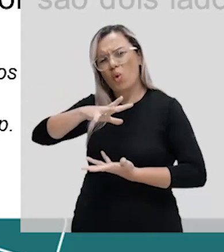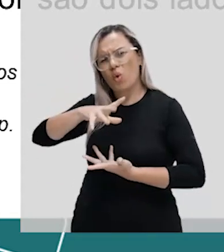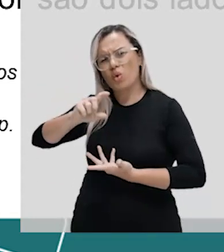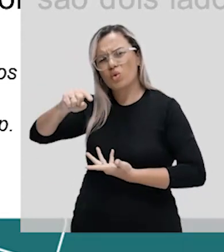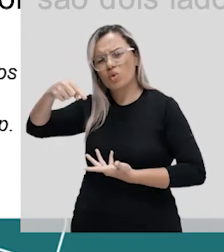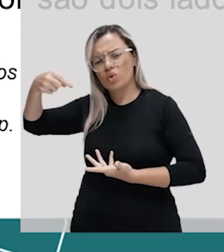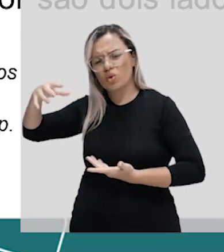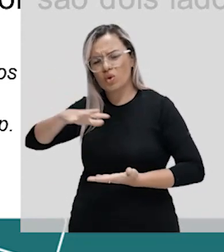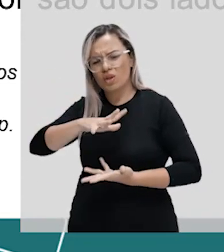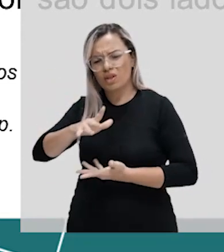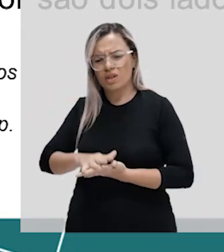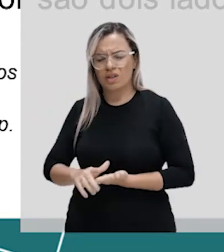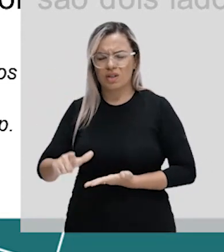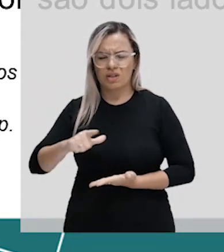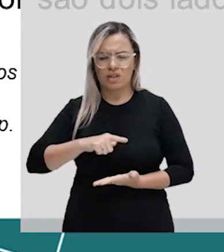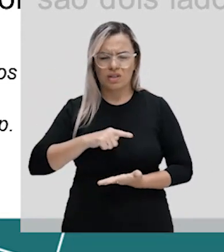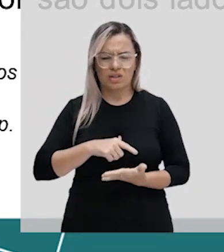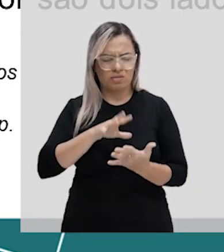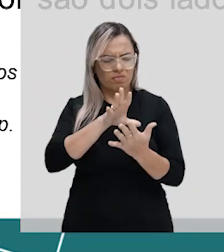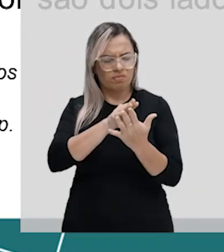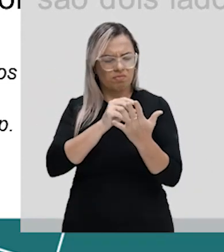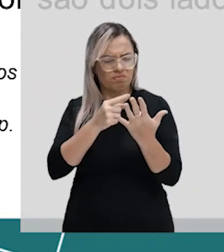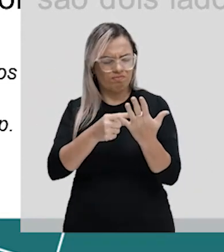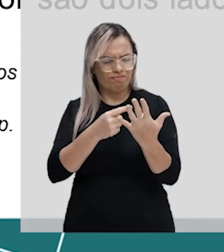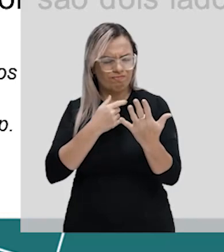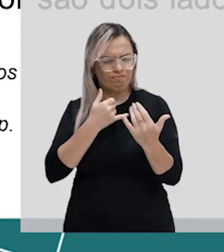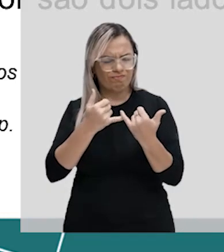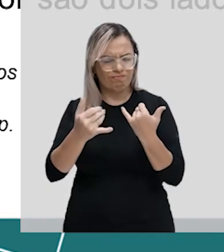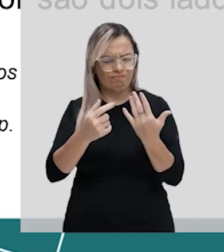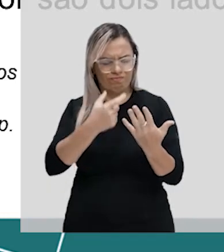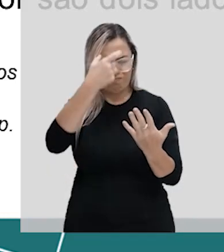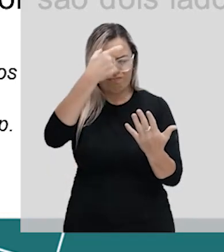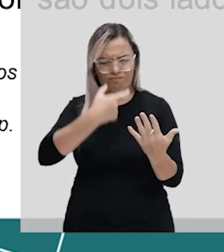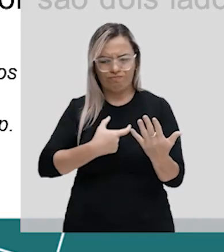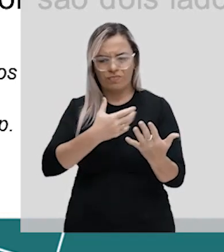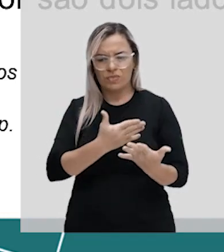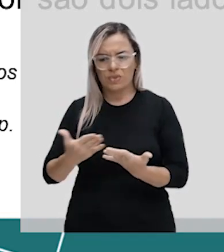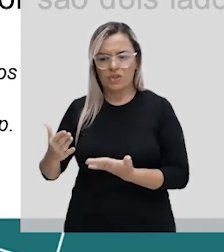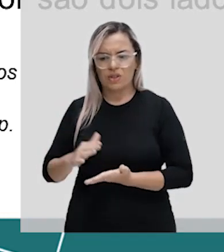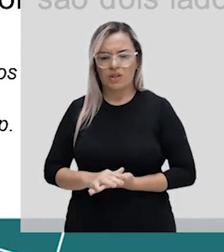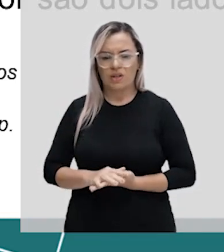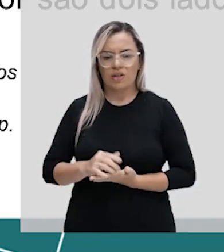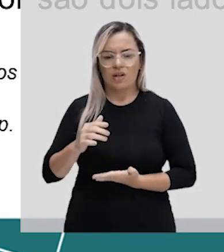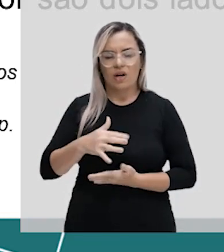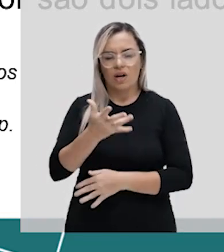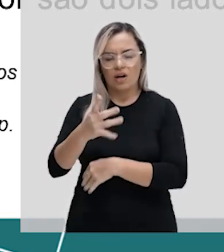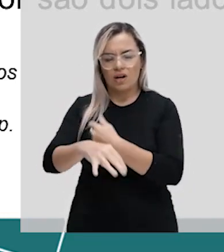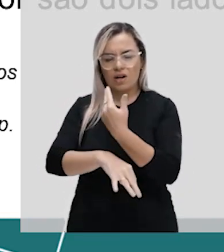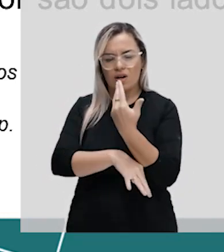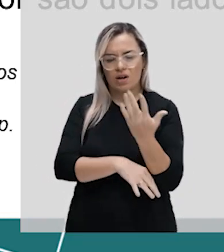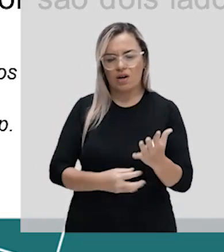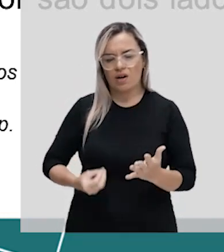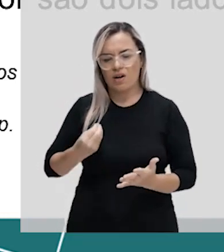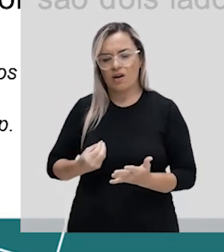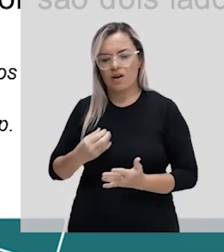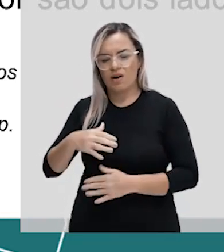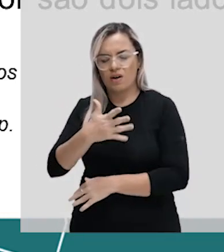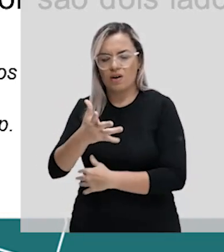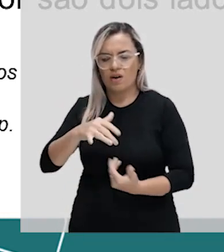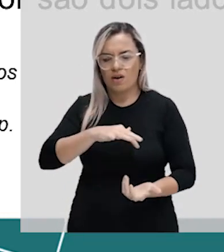têm a mesma aparência que os terrestres? A natureza da vida na Terra e a busca da vida